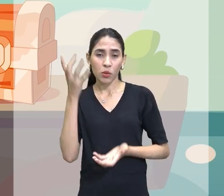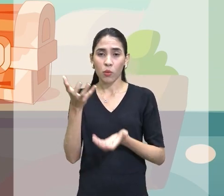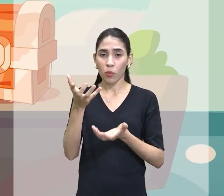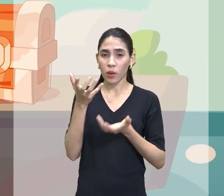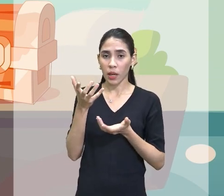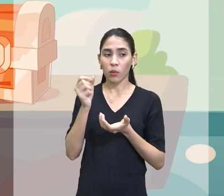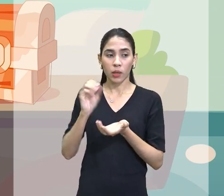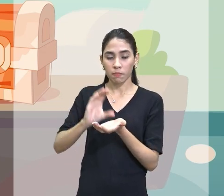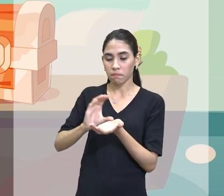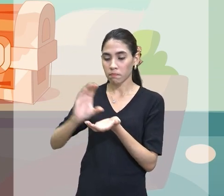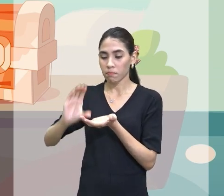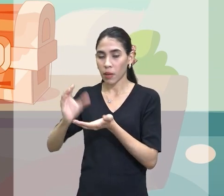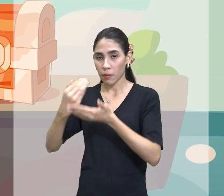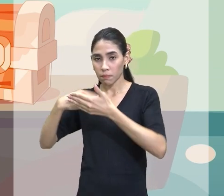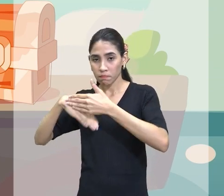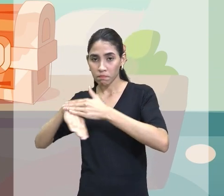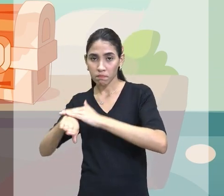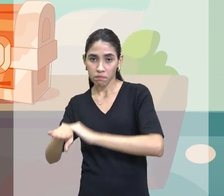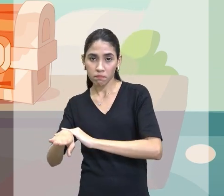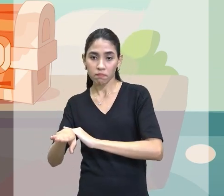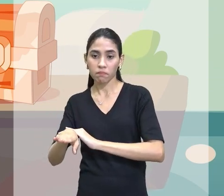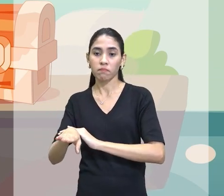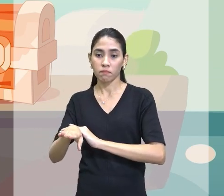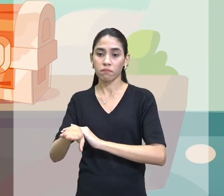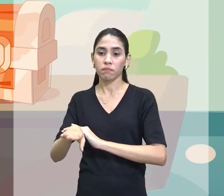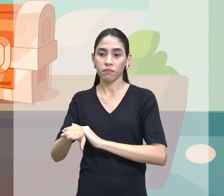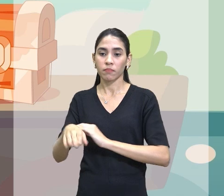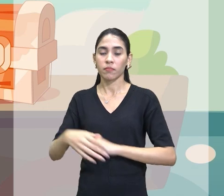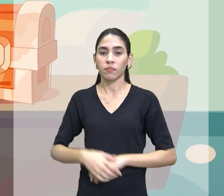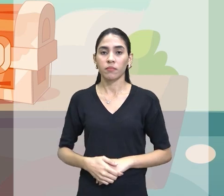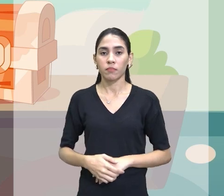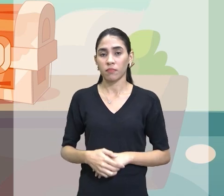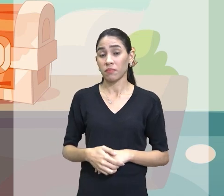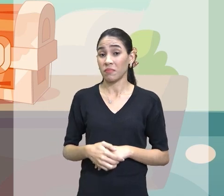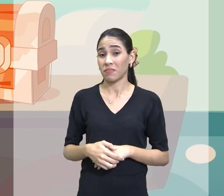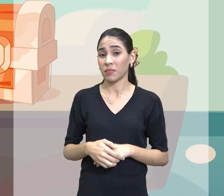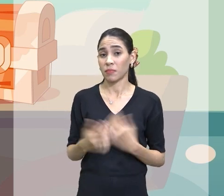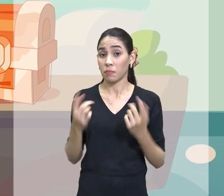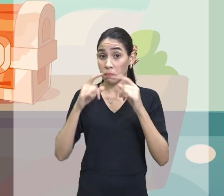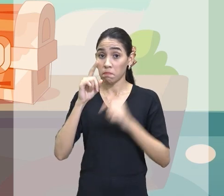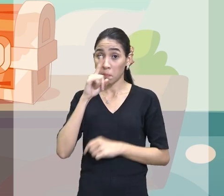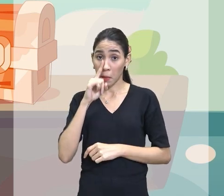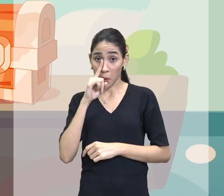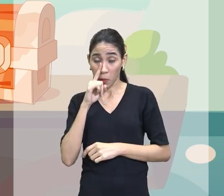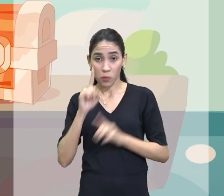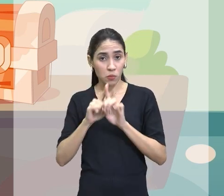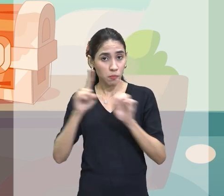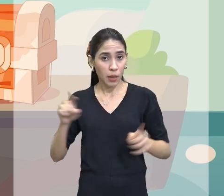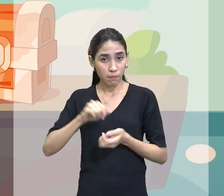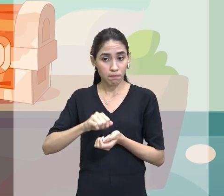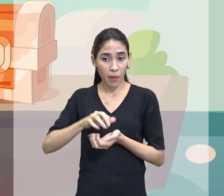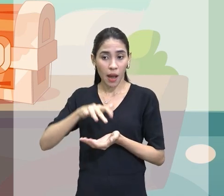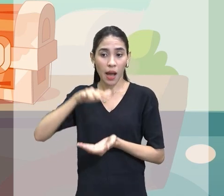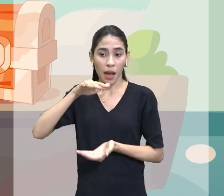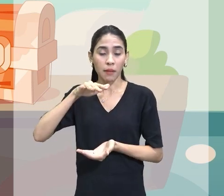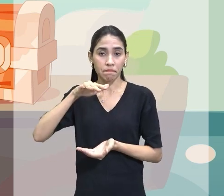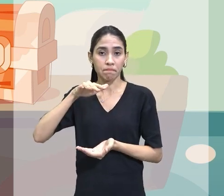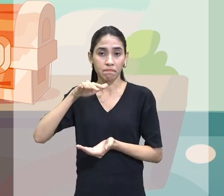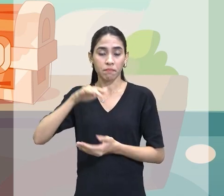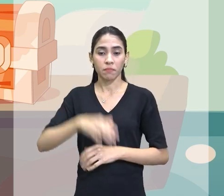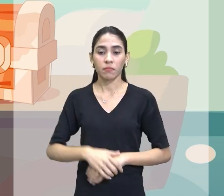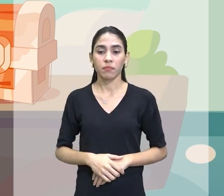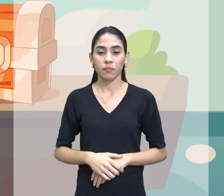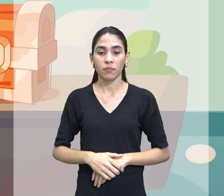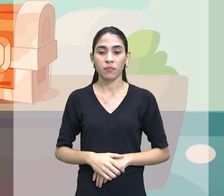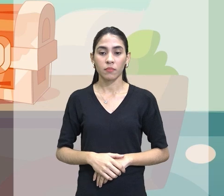uma aplicação no Tesouro Direto, um fundo de investimento pouco arriscado, porém que rende mais que a poupança tradicional.